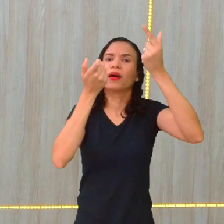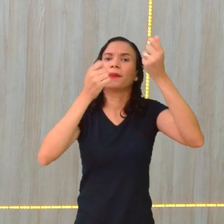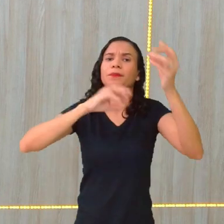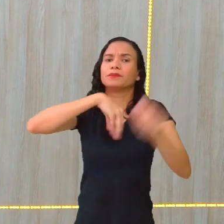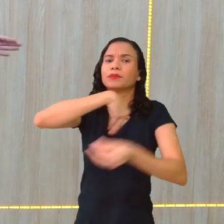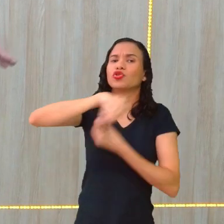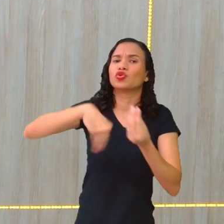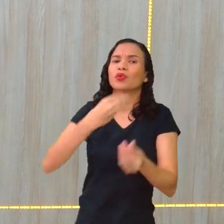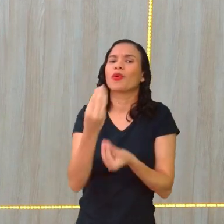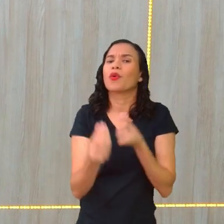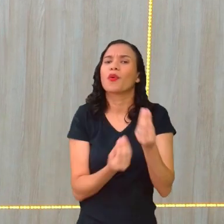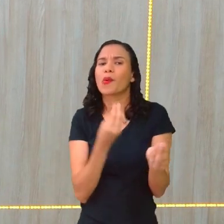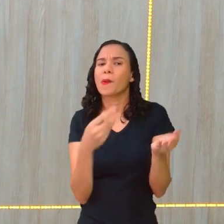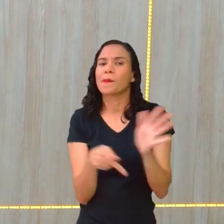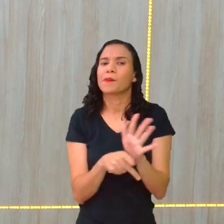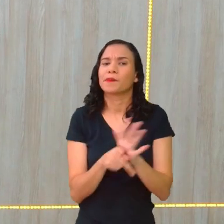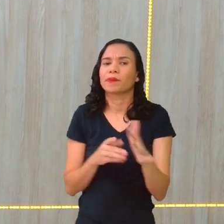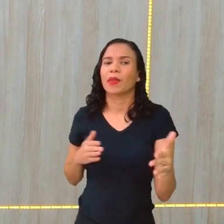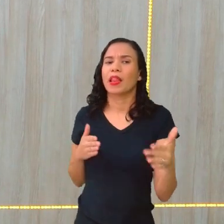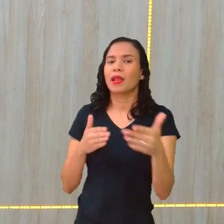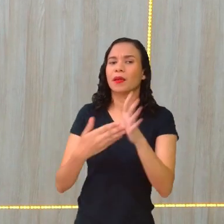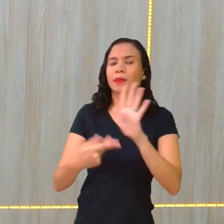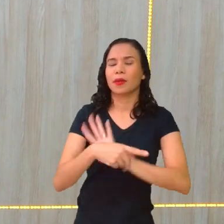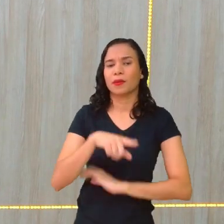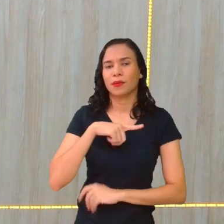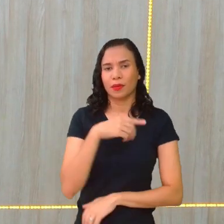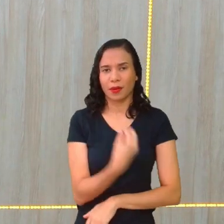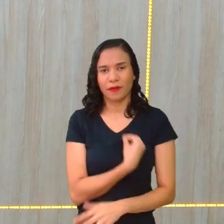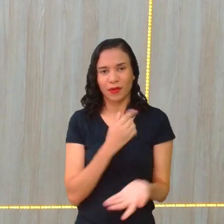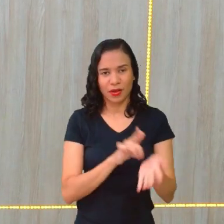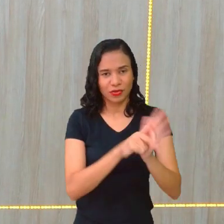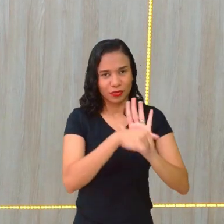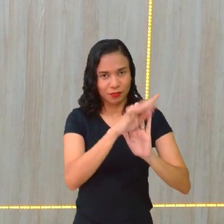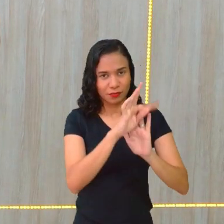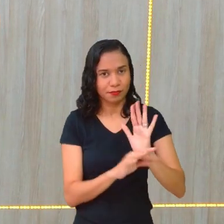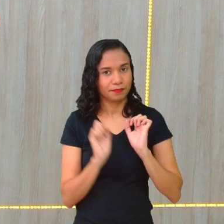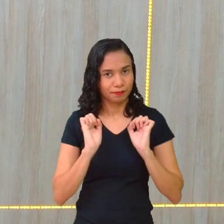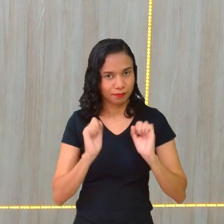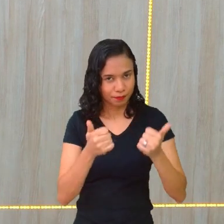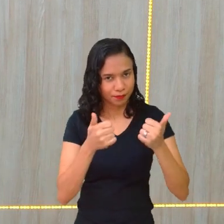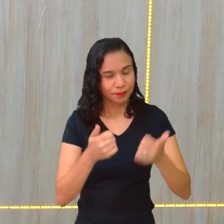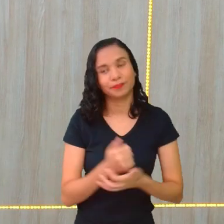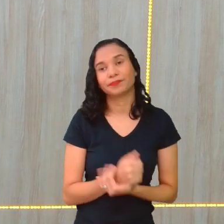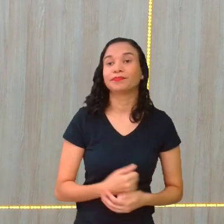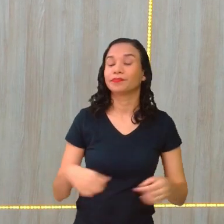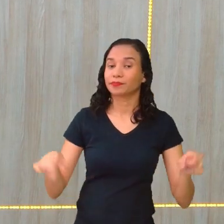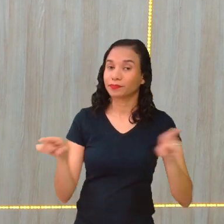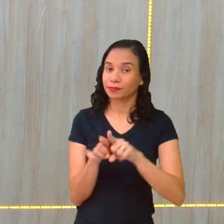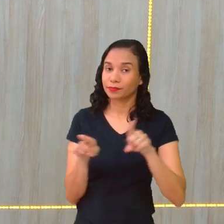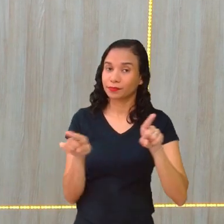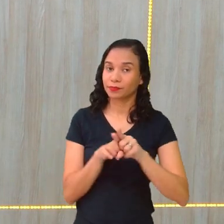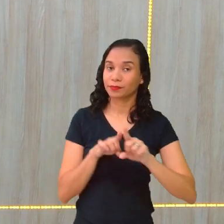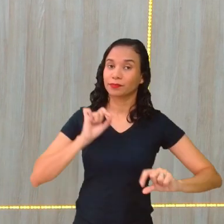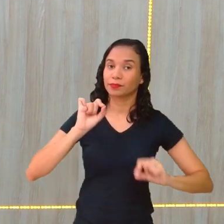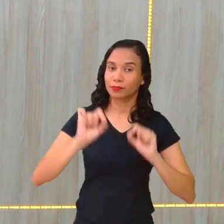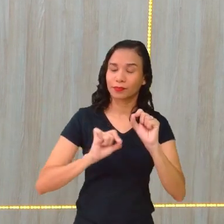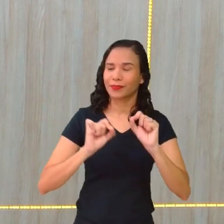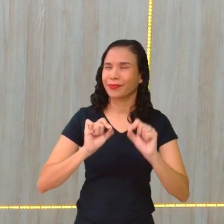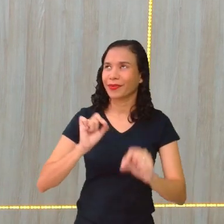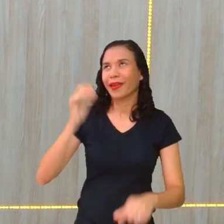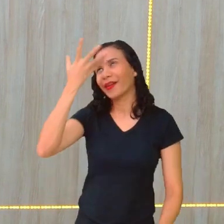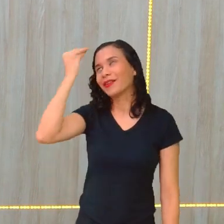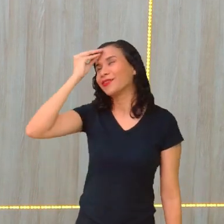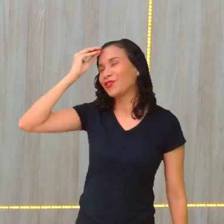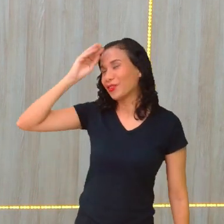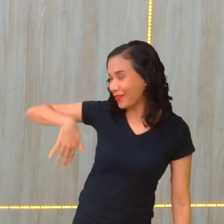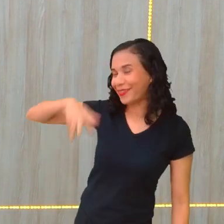com os limites dos gêneros textuais, certo? E também, eu esqueci o que eu ia falar, mas